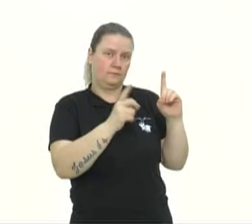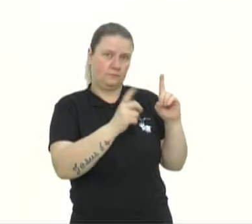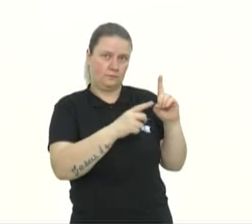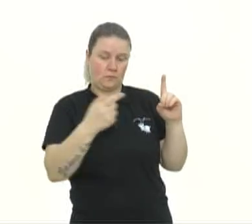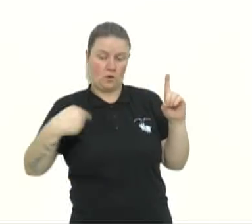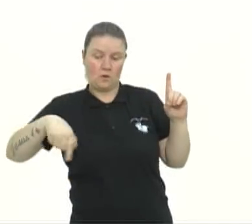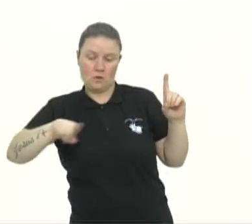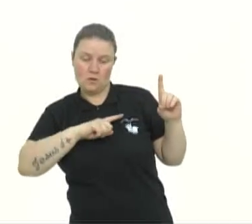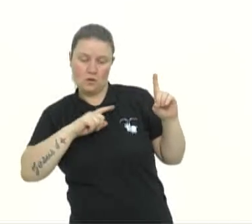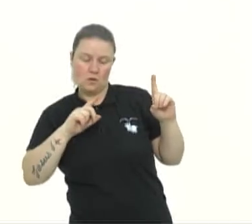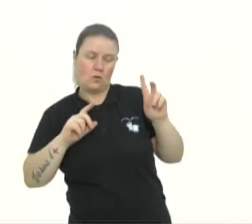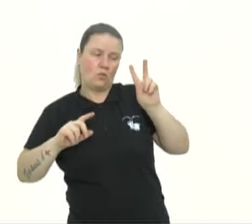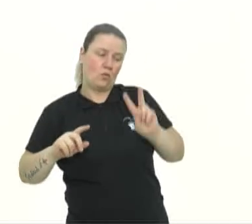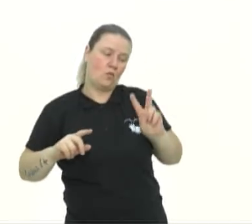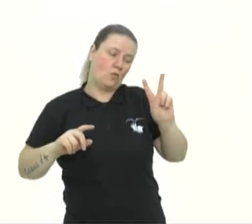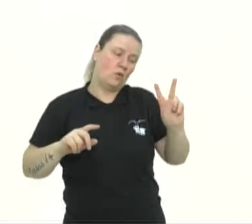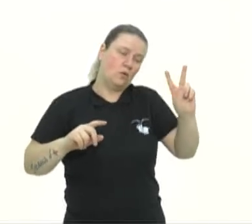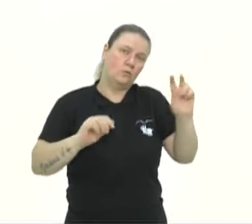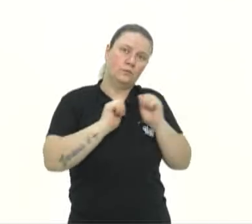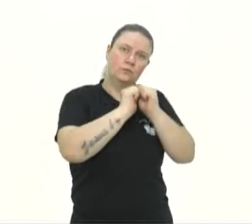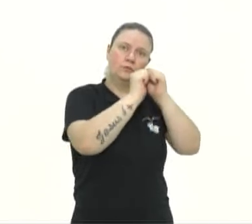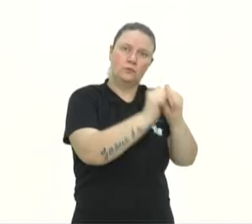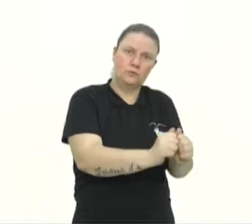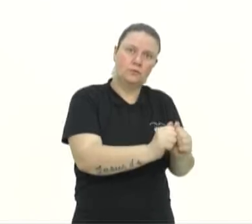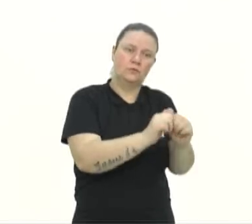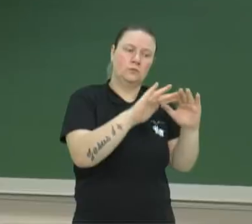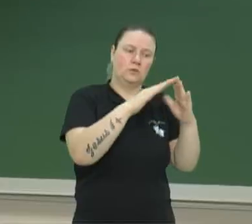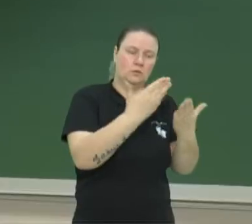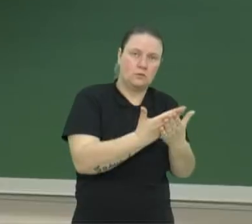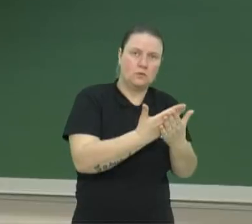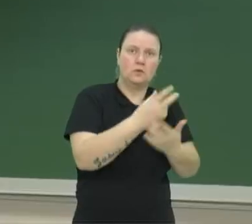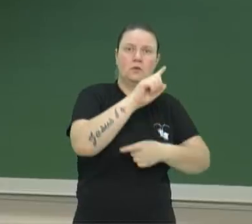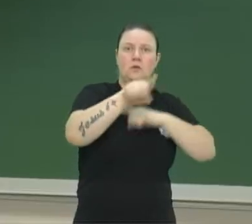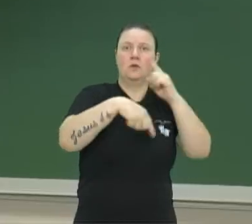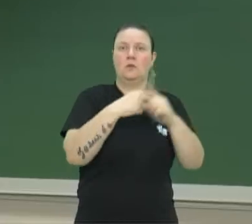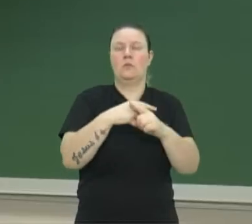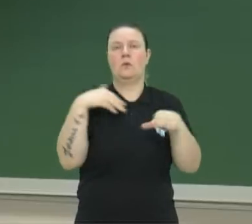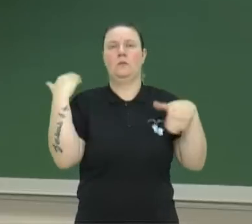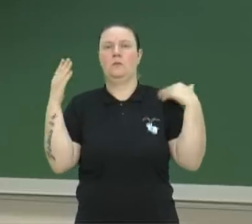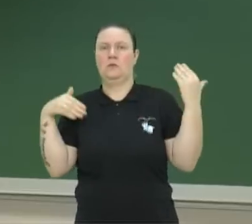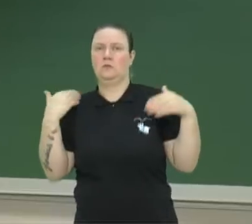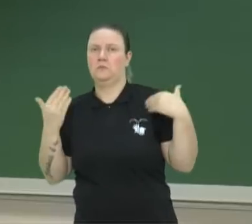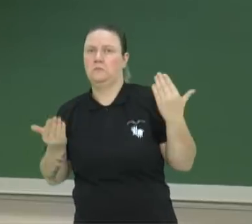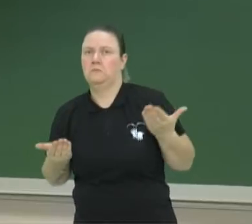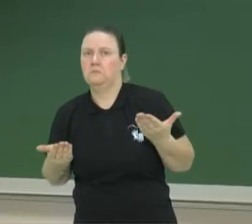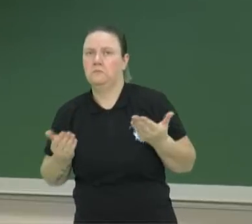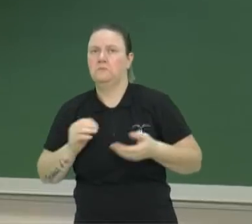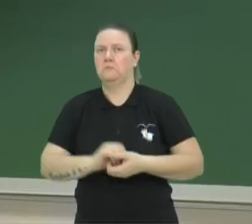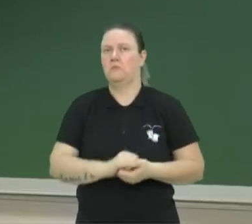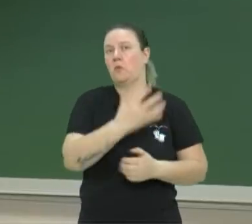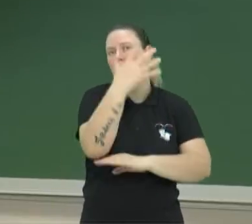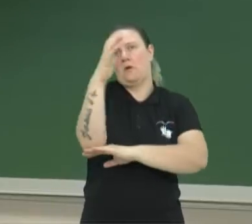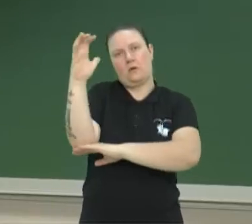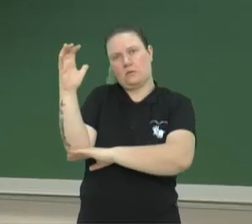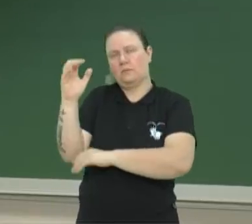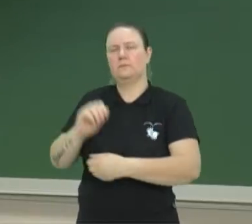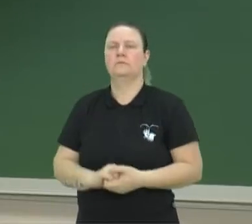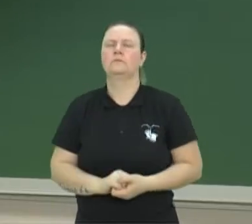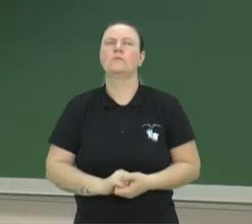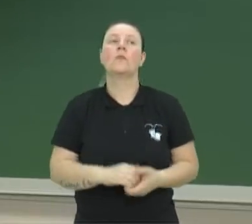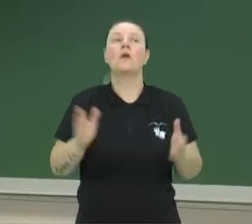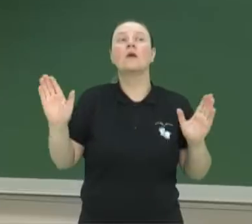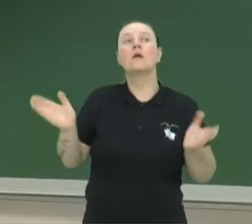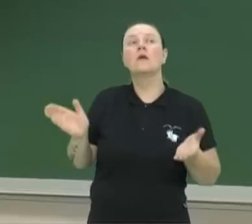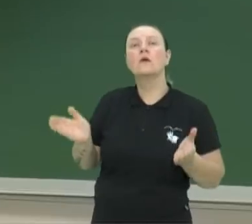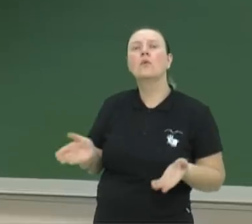para a escola e tal, depois vamos ao parque, será? E aí, o que você acha? Qual que é